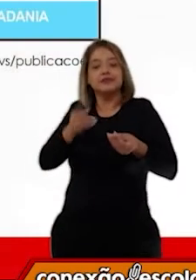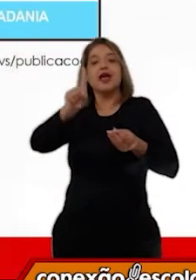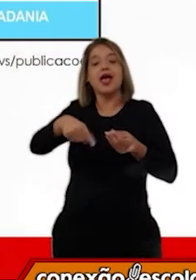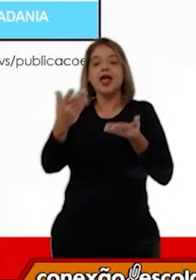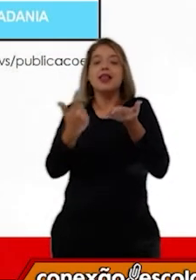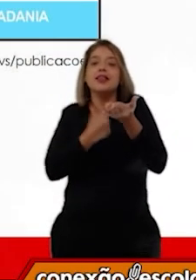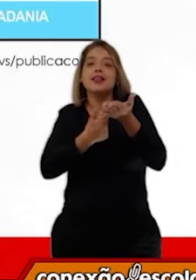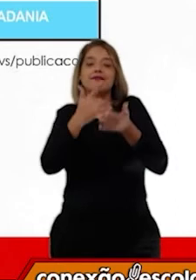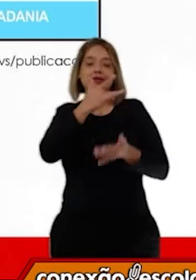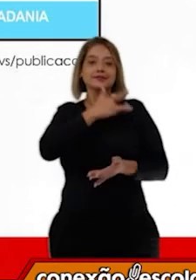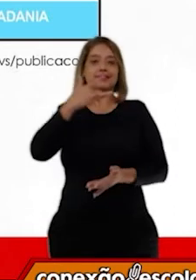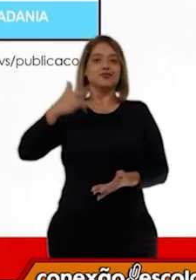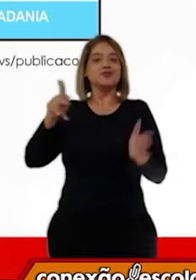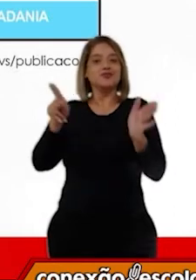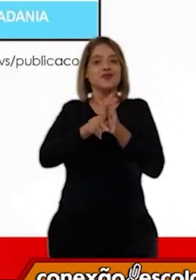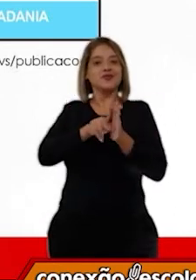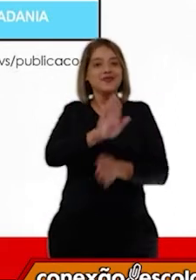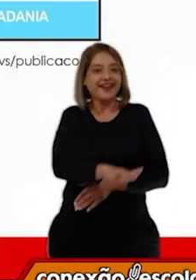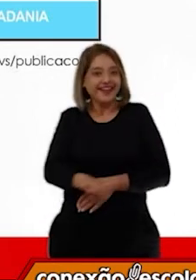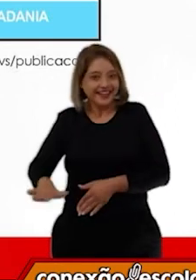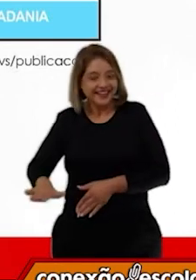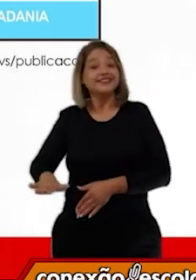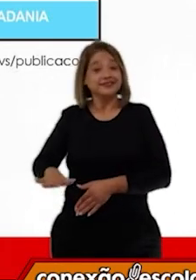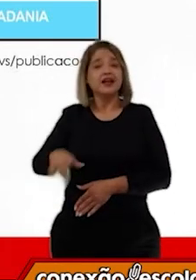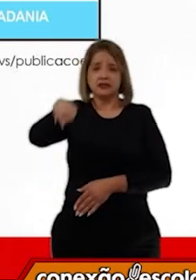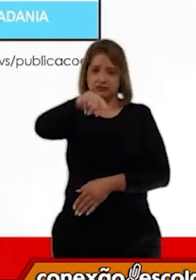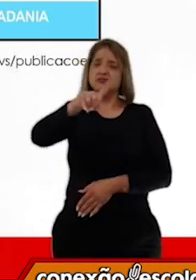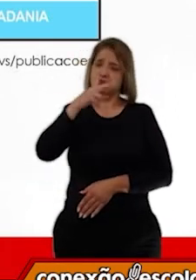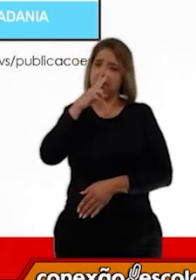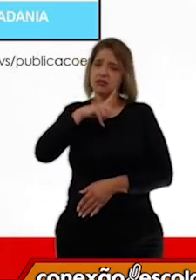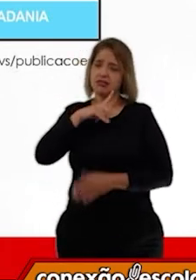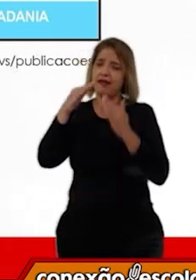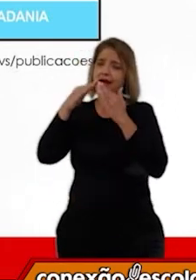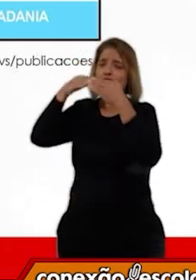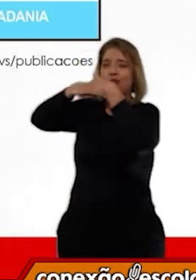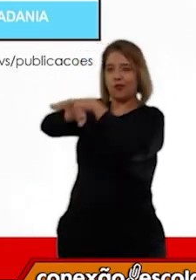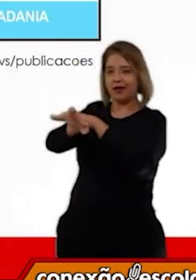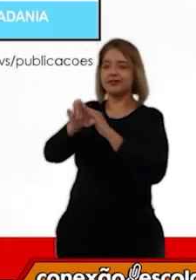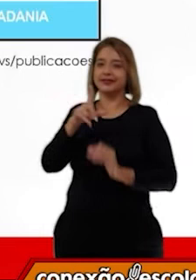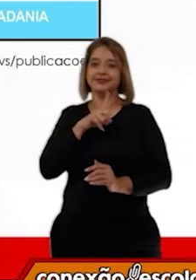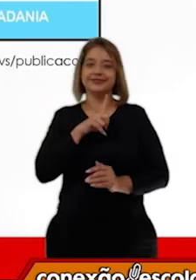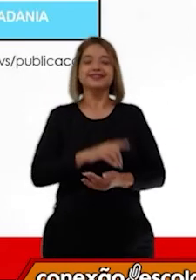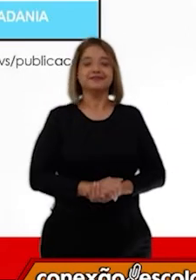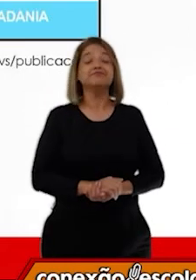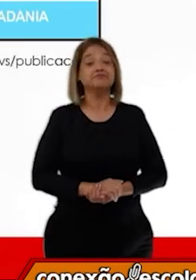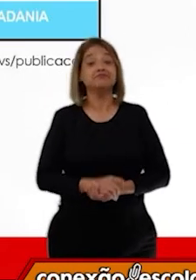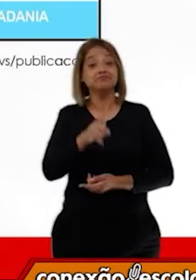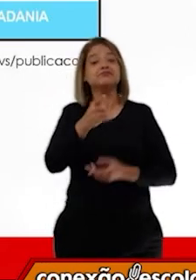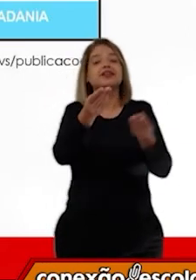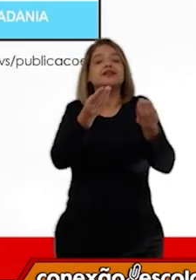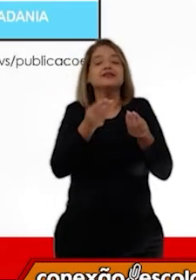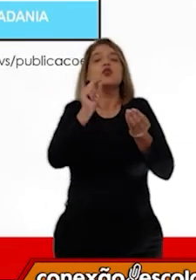saúde da criança. Provavelmente você tem uma carteirinha dessa, uma caderneta dessa. Você recebe